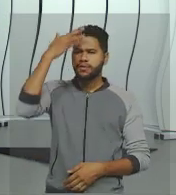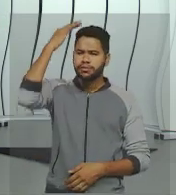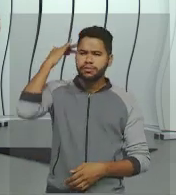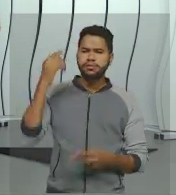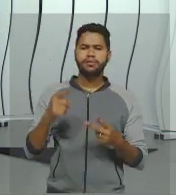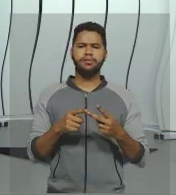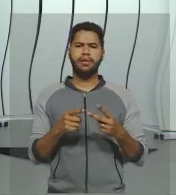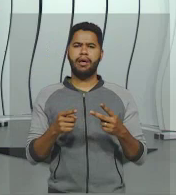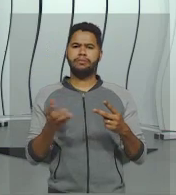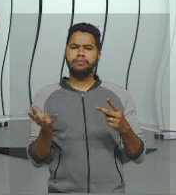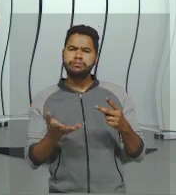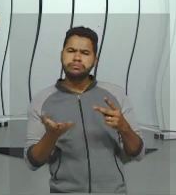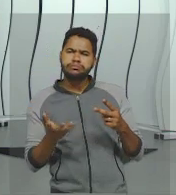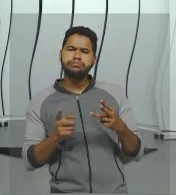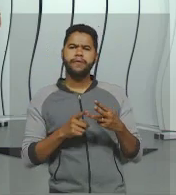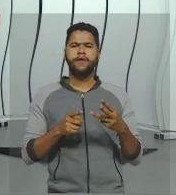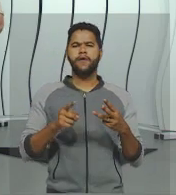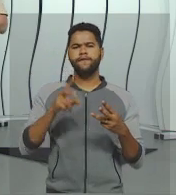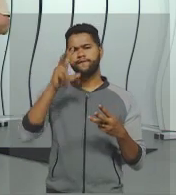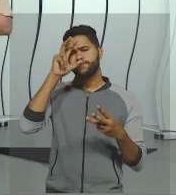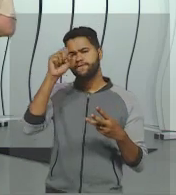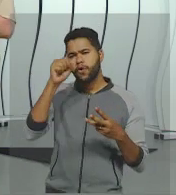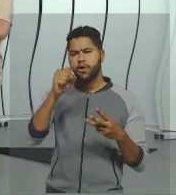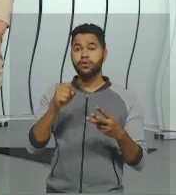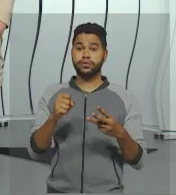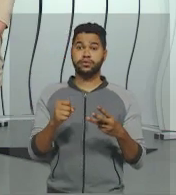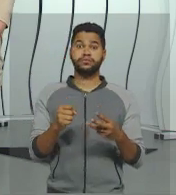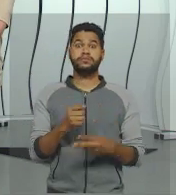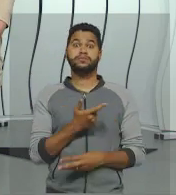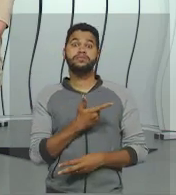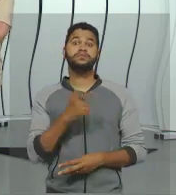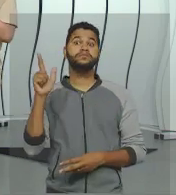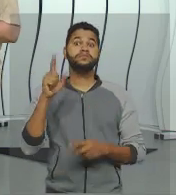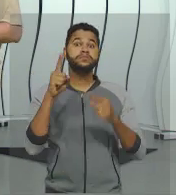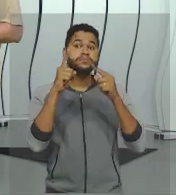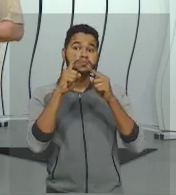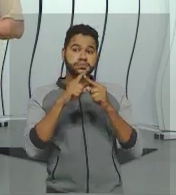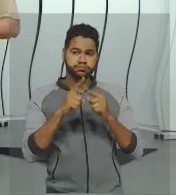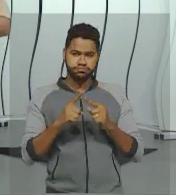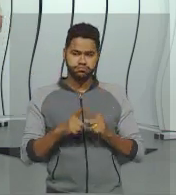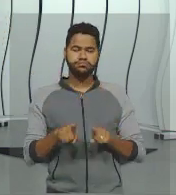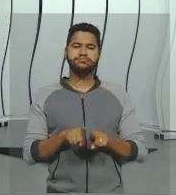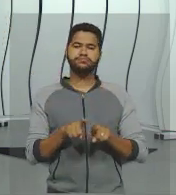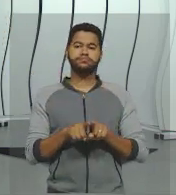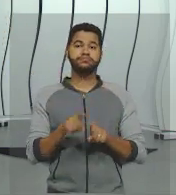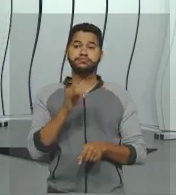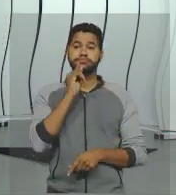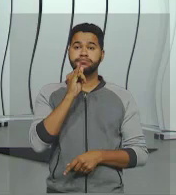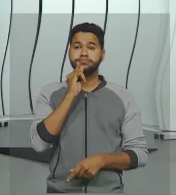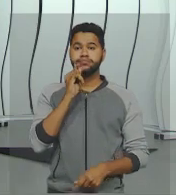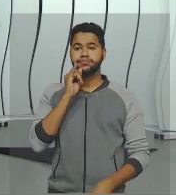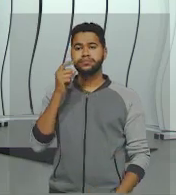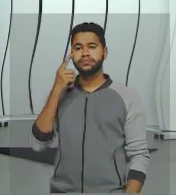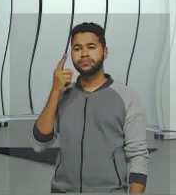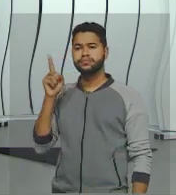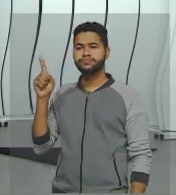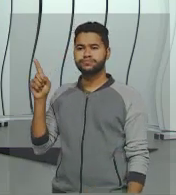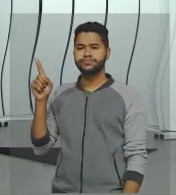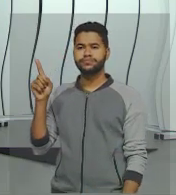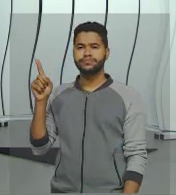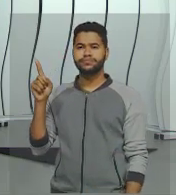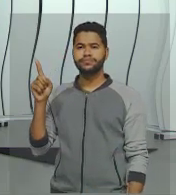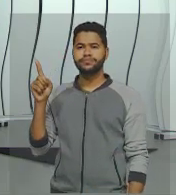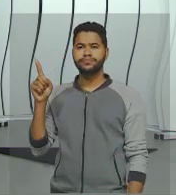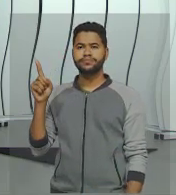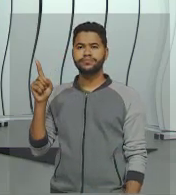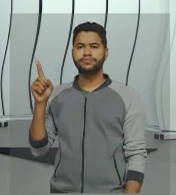aceleração, força. A gente agora vai começar a trabalhar com outras questões, como, por exemplo, a grandeza física